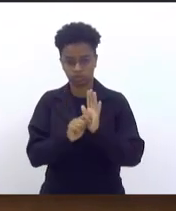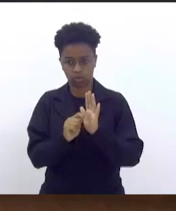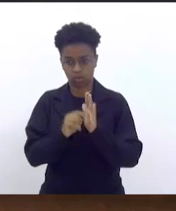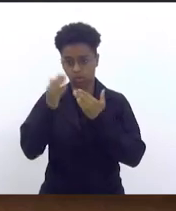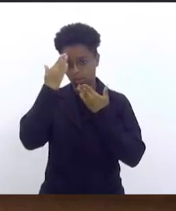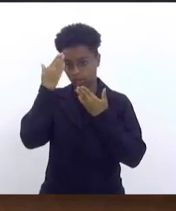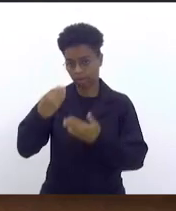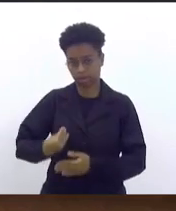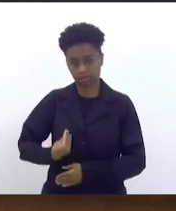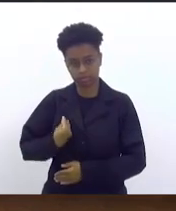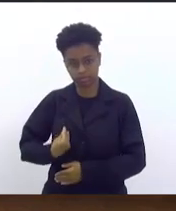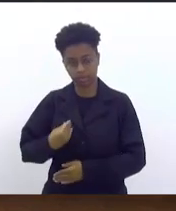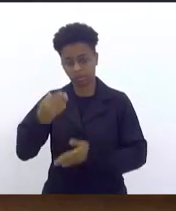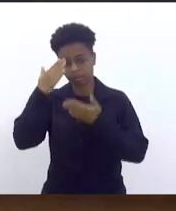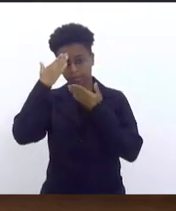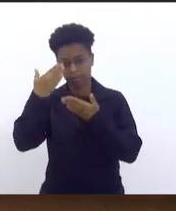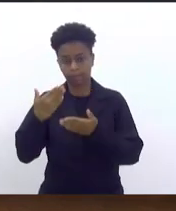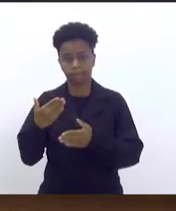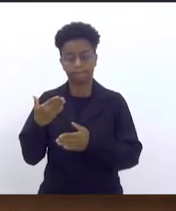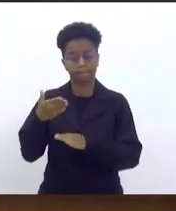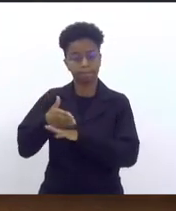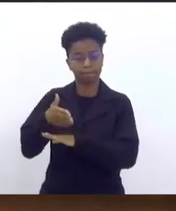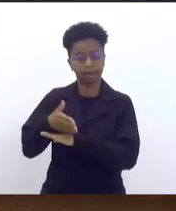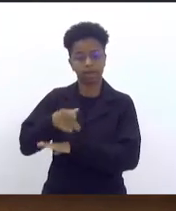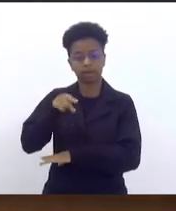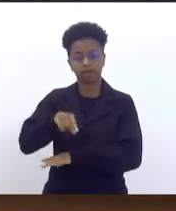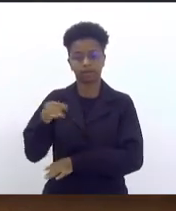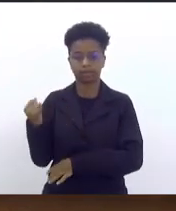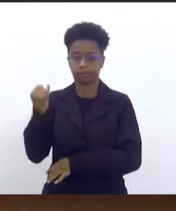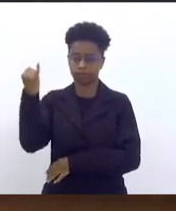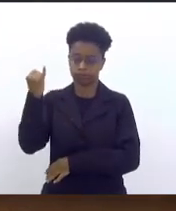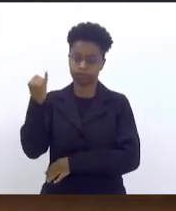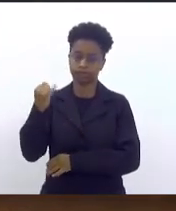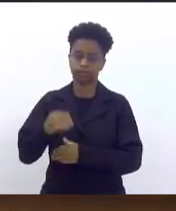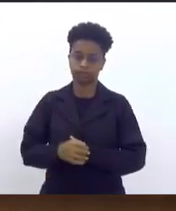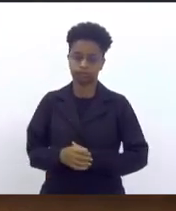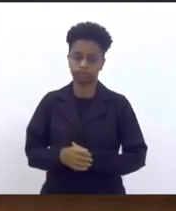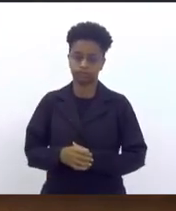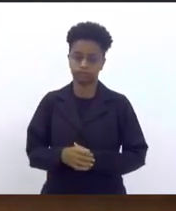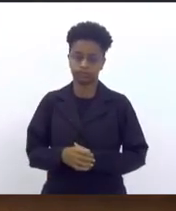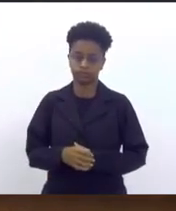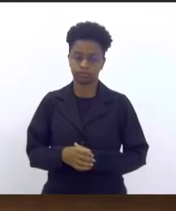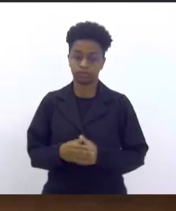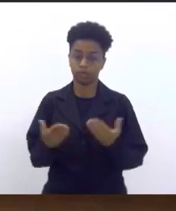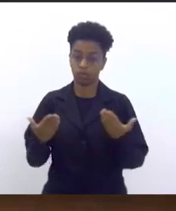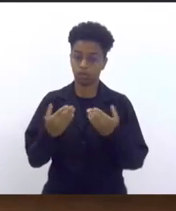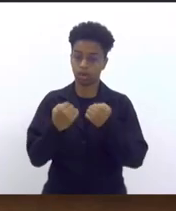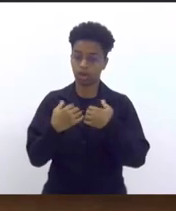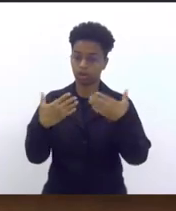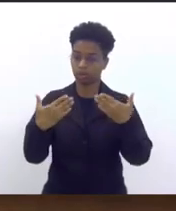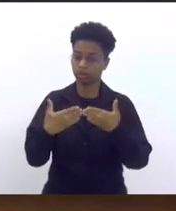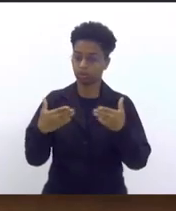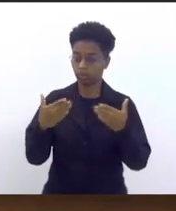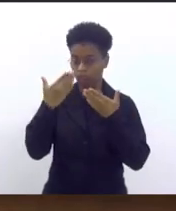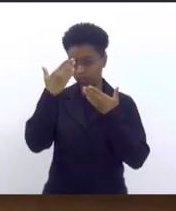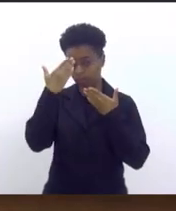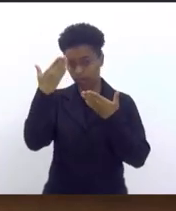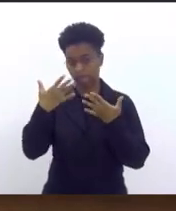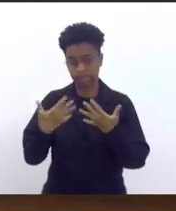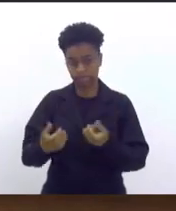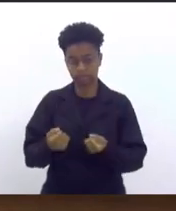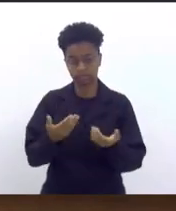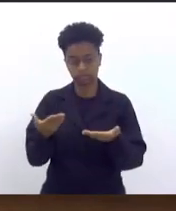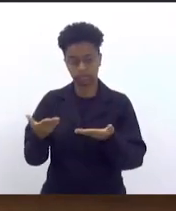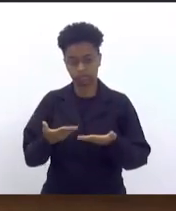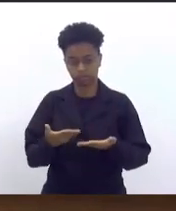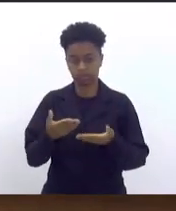pela sua presença pela sua participação de grande importância e relevância a essa audiência pública e por obrigado por aceitar o nosso convite a palavra tá